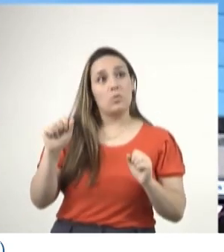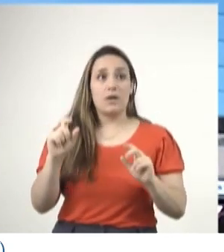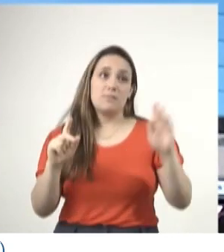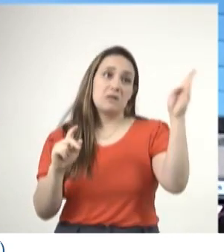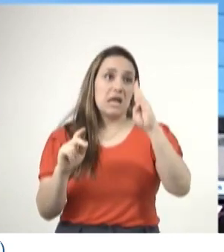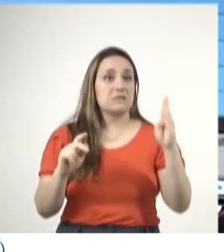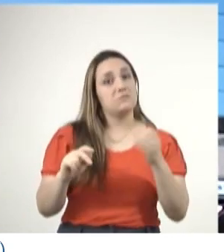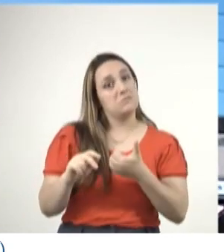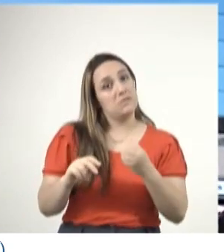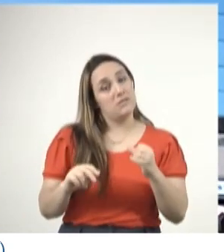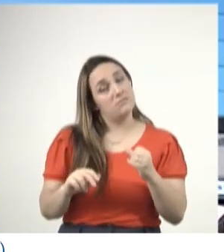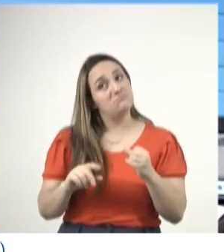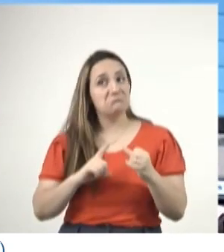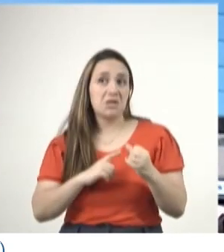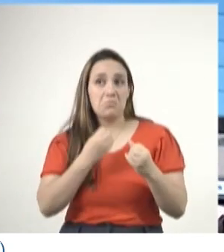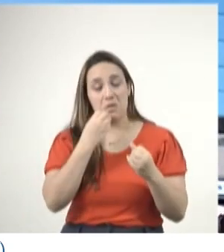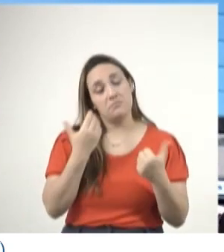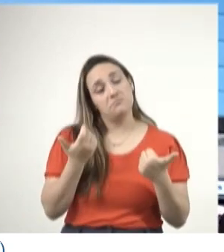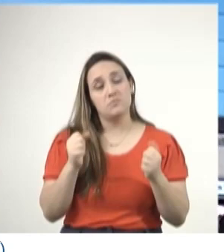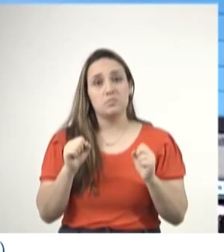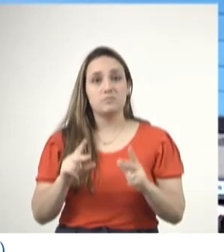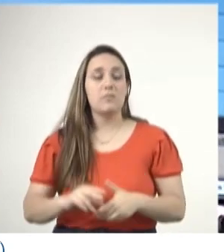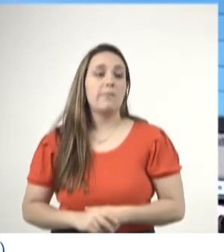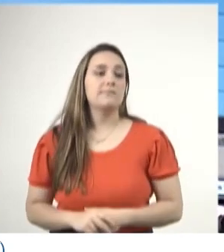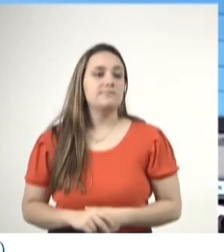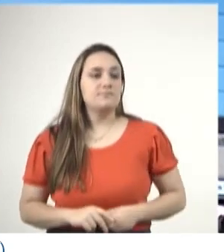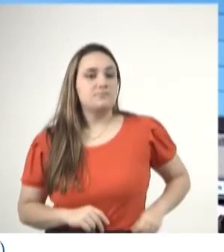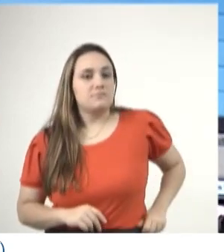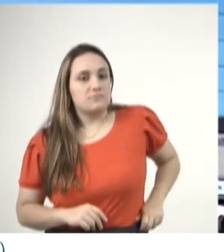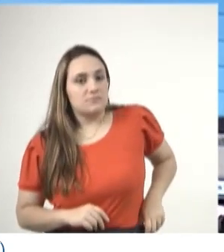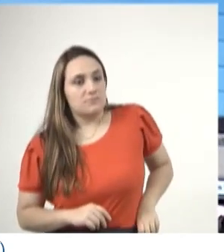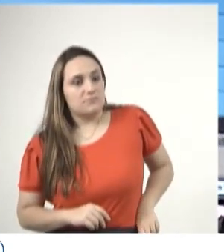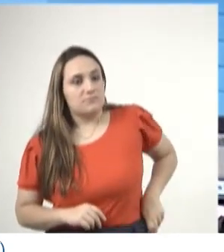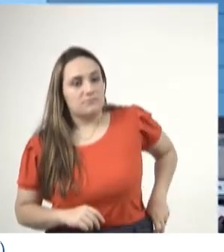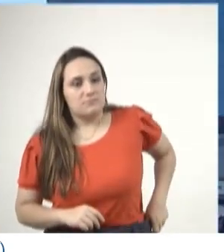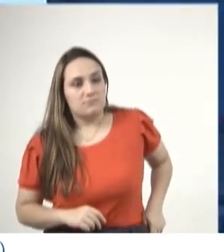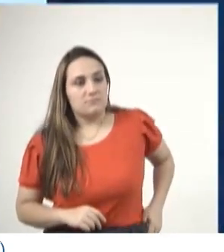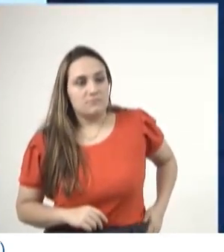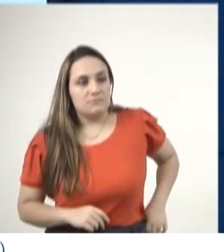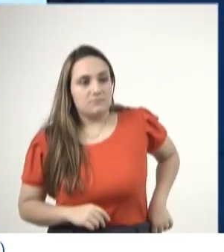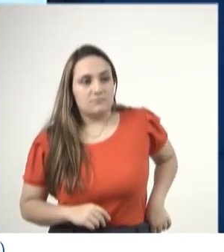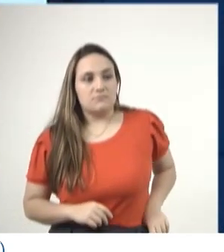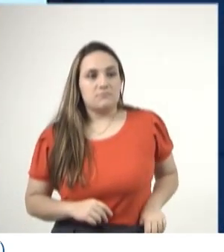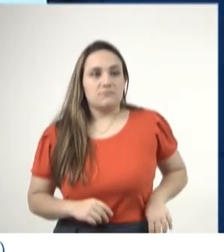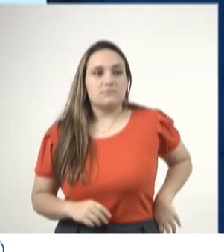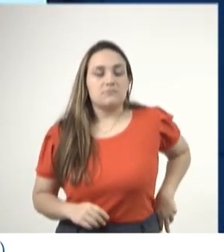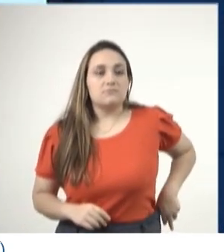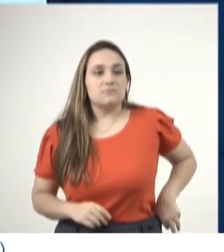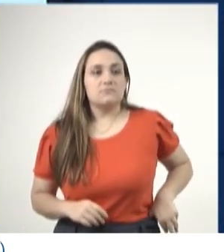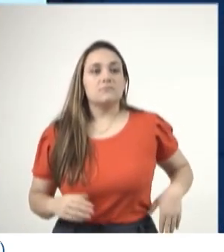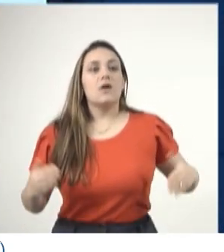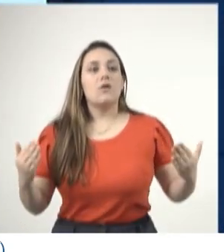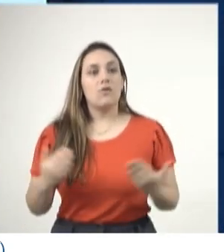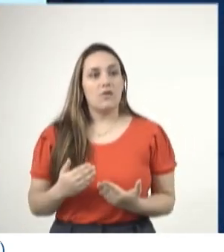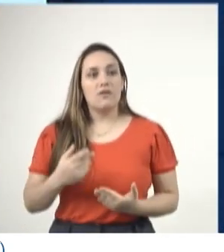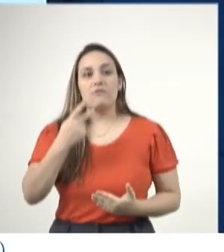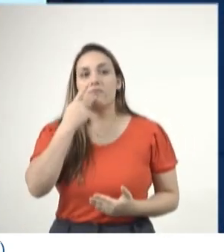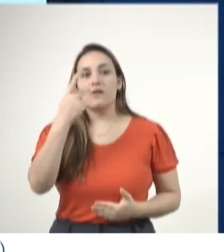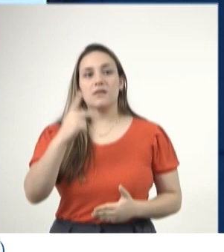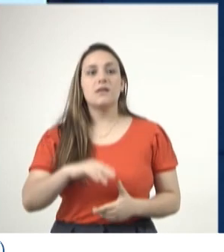por acidente de trânsito a cada 100 mil habitantes? Corta para a Suécia, que é onde a gente vai falar de visão zero.